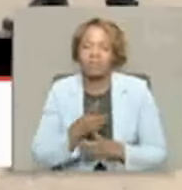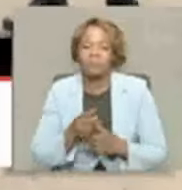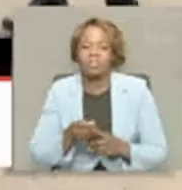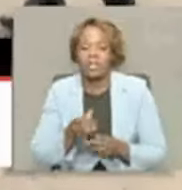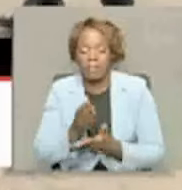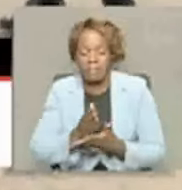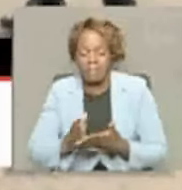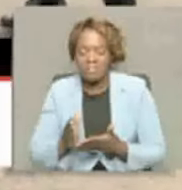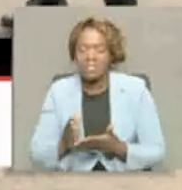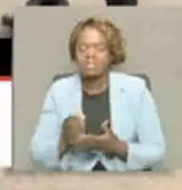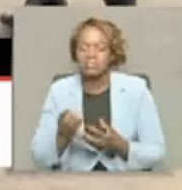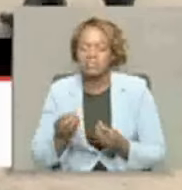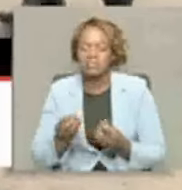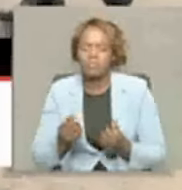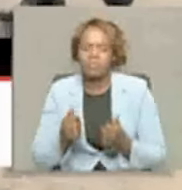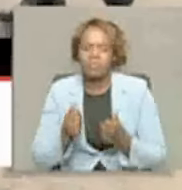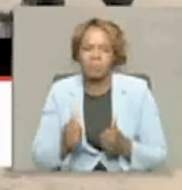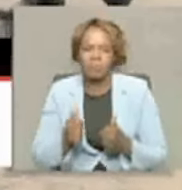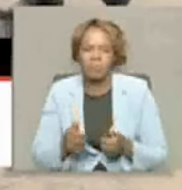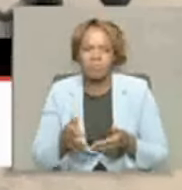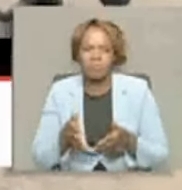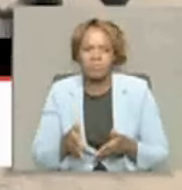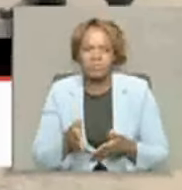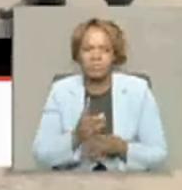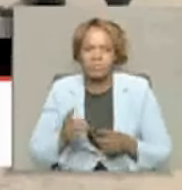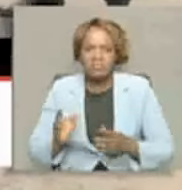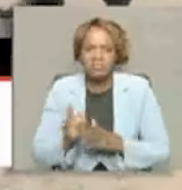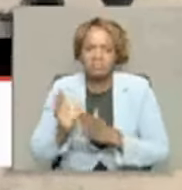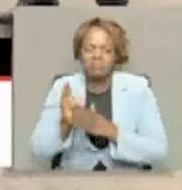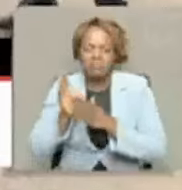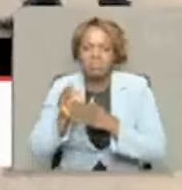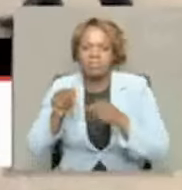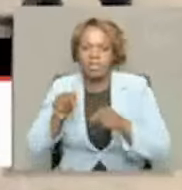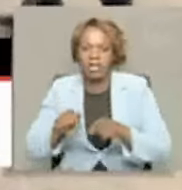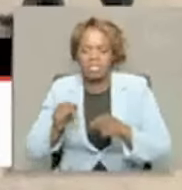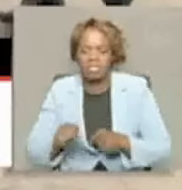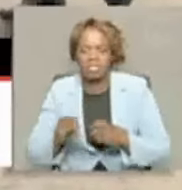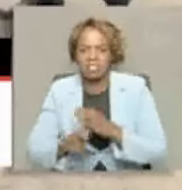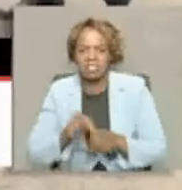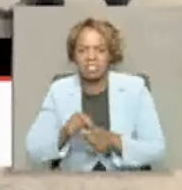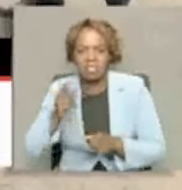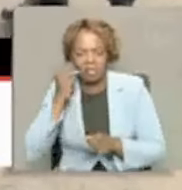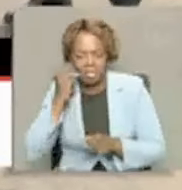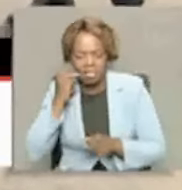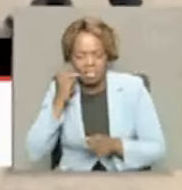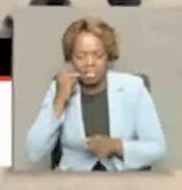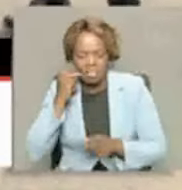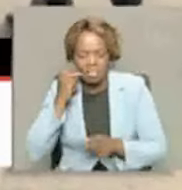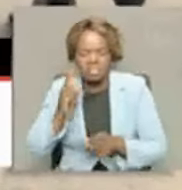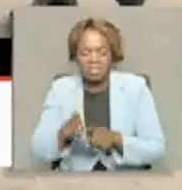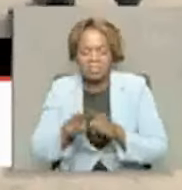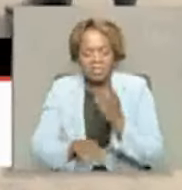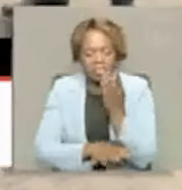boa participação para o engrandecimento desta pátria, para o conhecimento desta pátria a